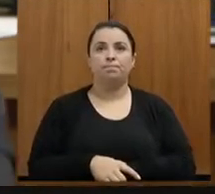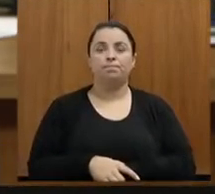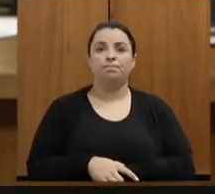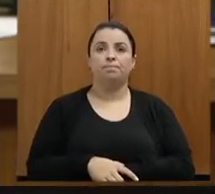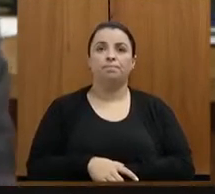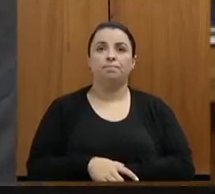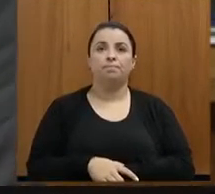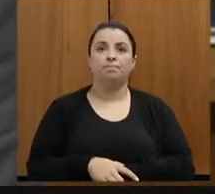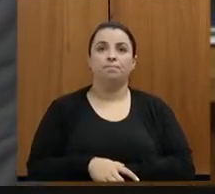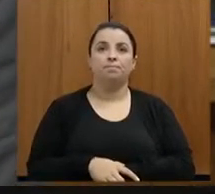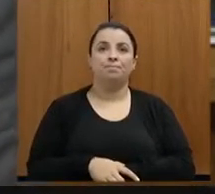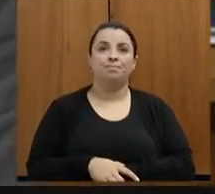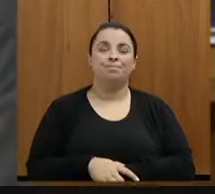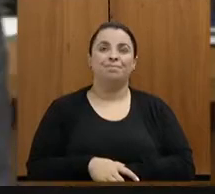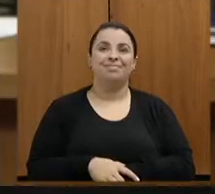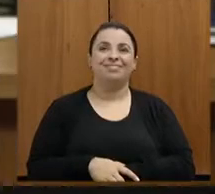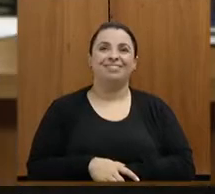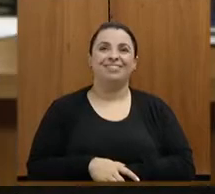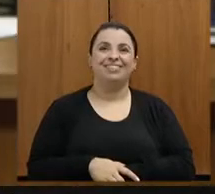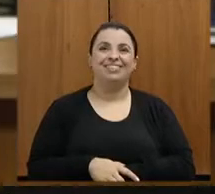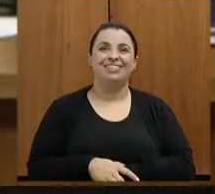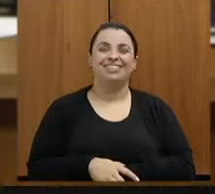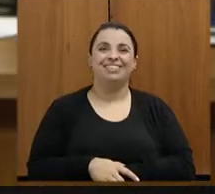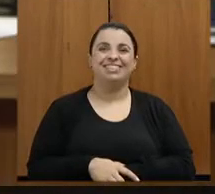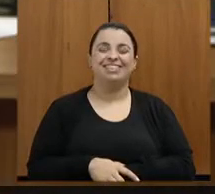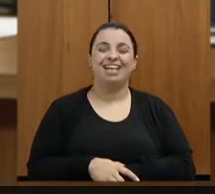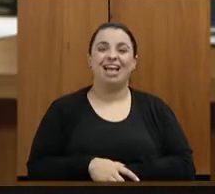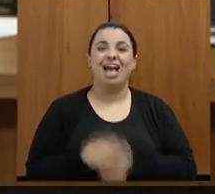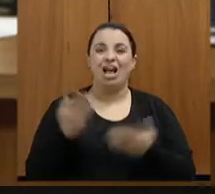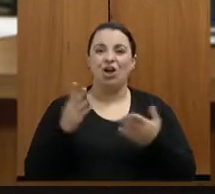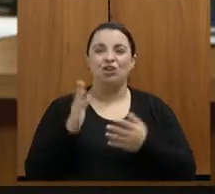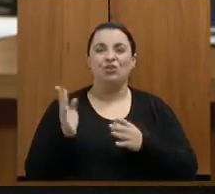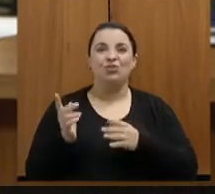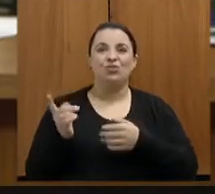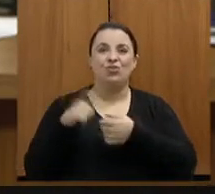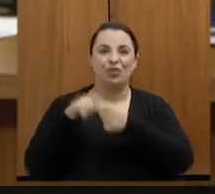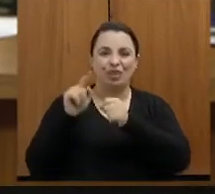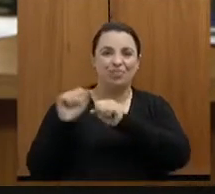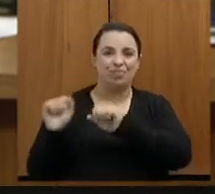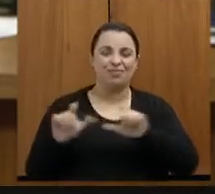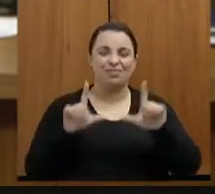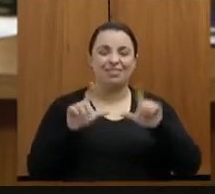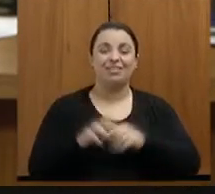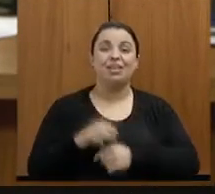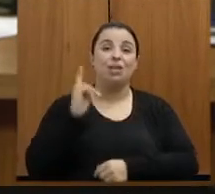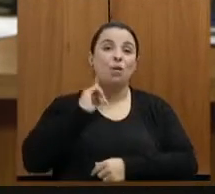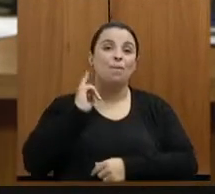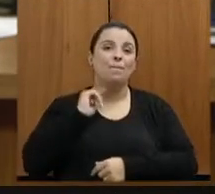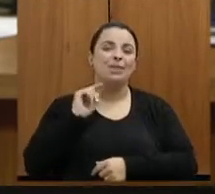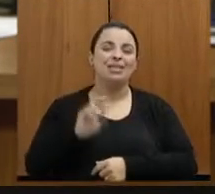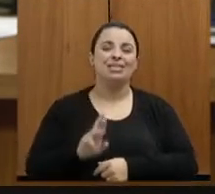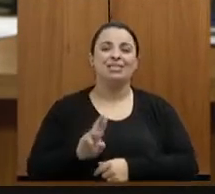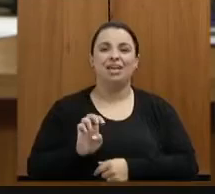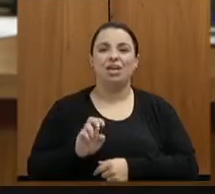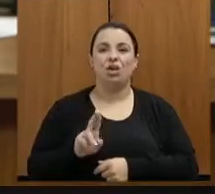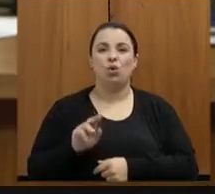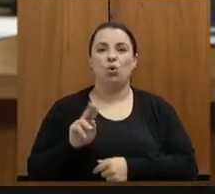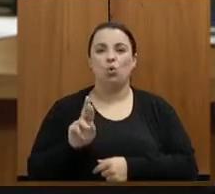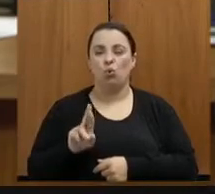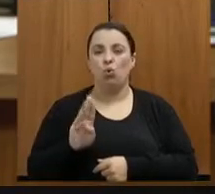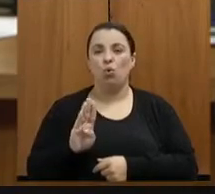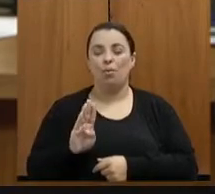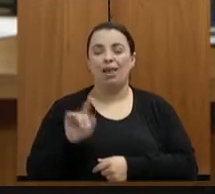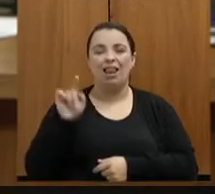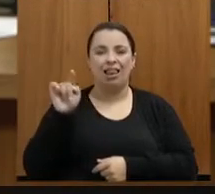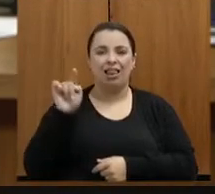Então, agora me ater a apresentação aqui, mas o Minas Reúrbi, lá no Vale do Aço, ele começou, na